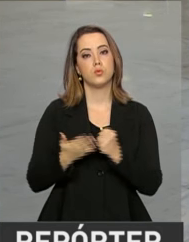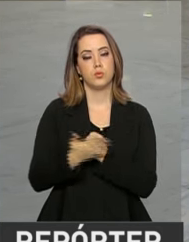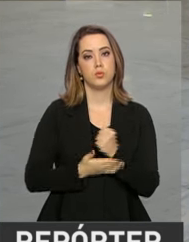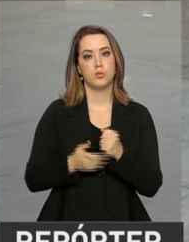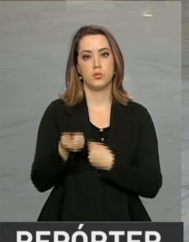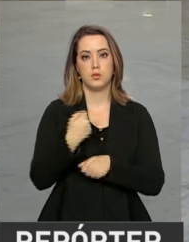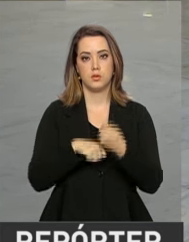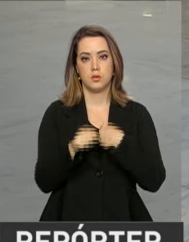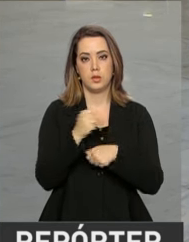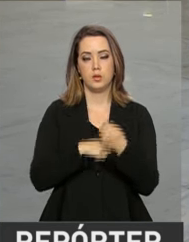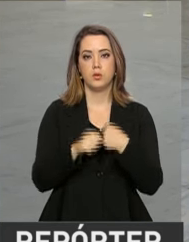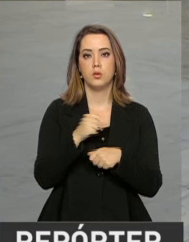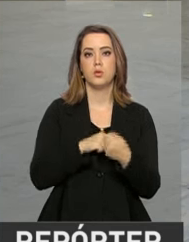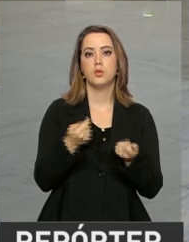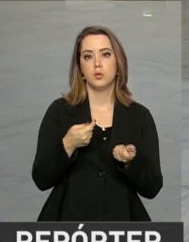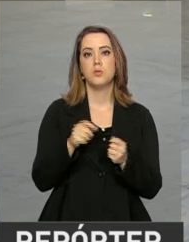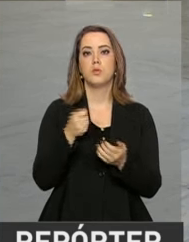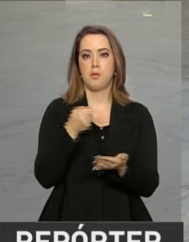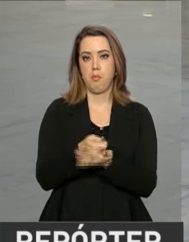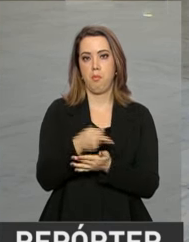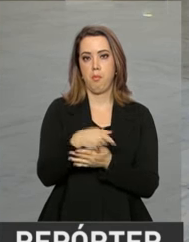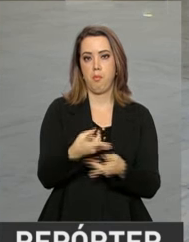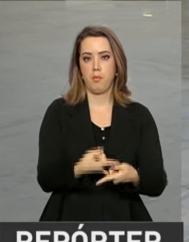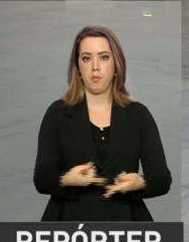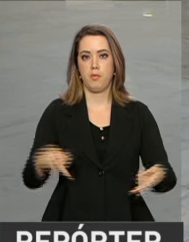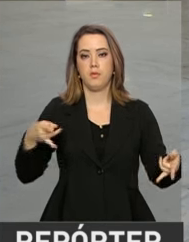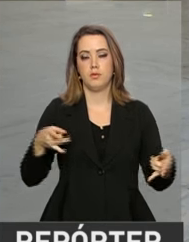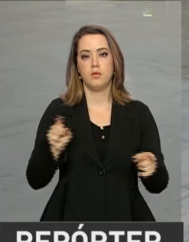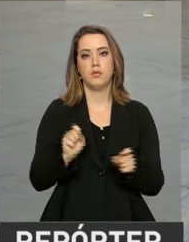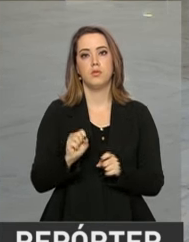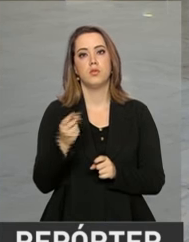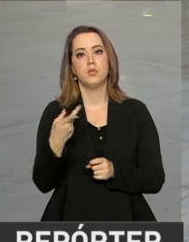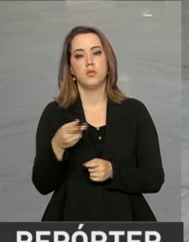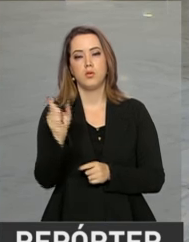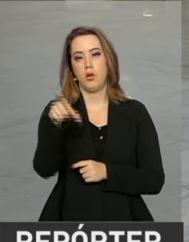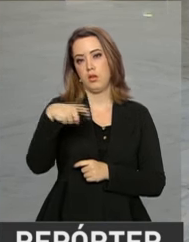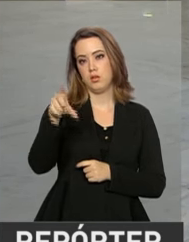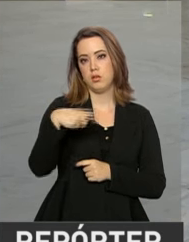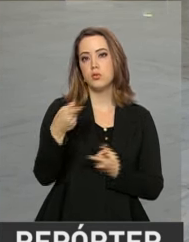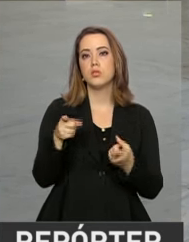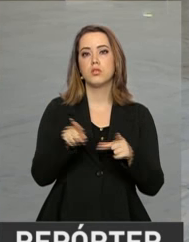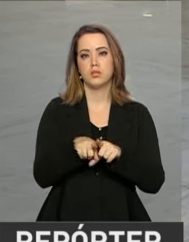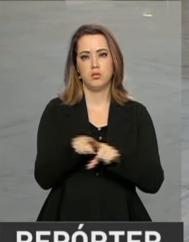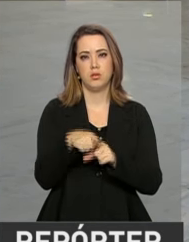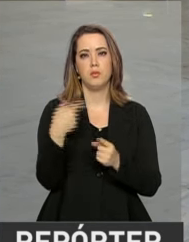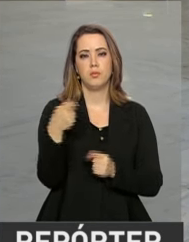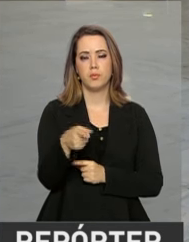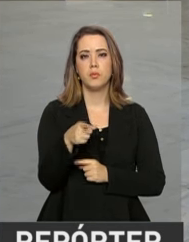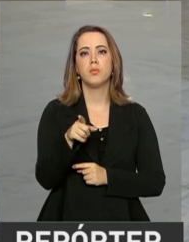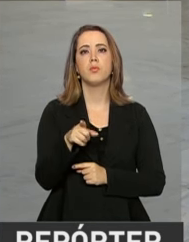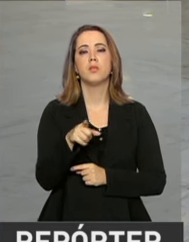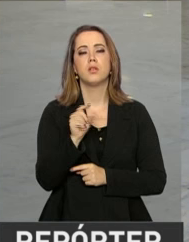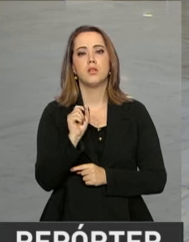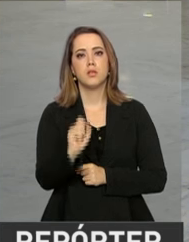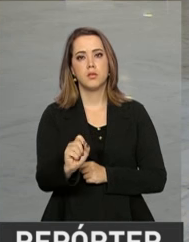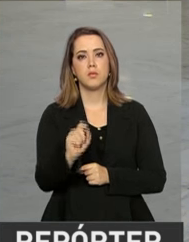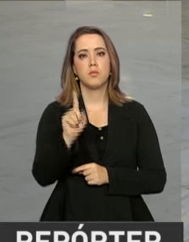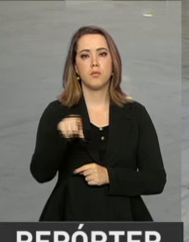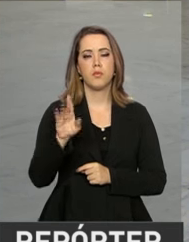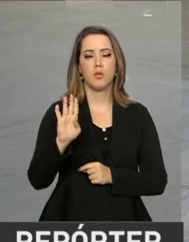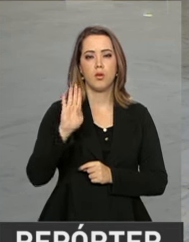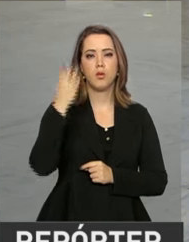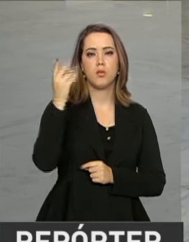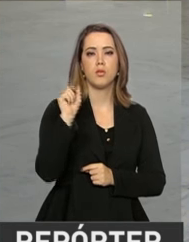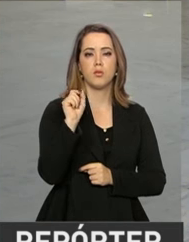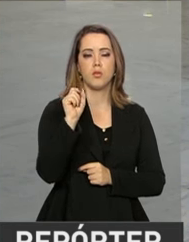empréstimos como do cheque especial, como do cartão de crédito, mas que ela além de servir como referência também é o principal mecanismo aí de